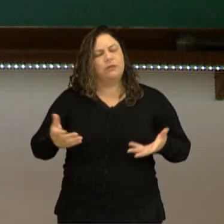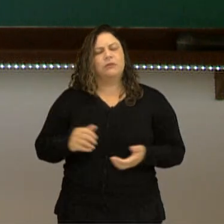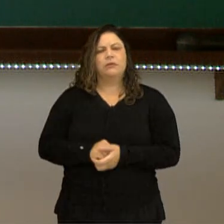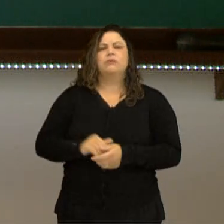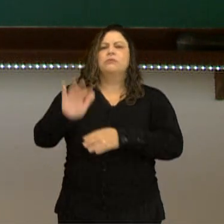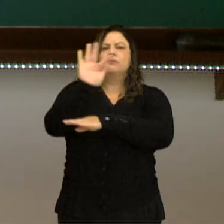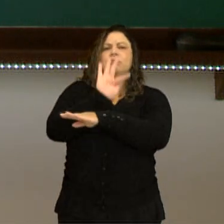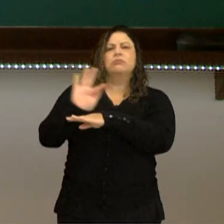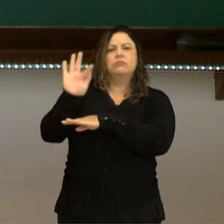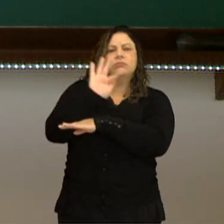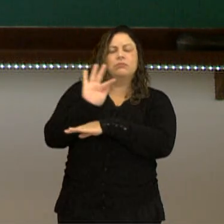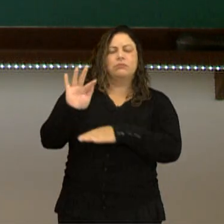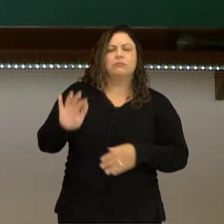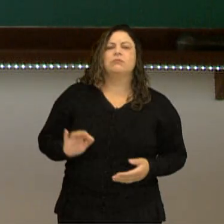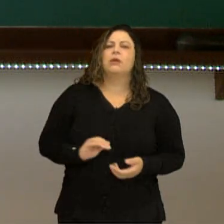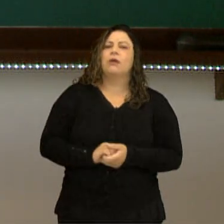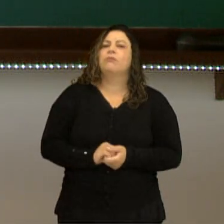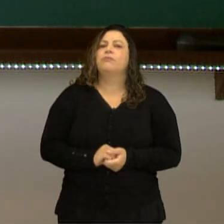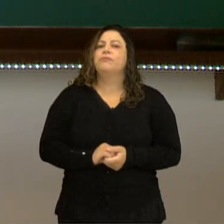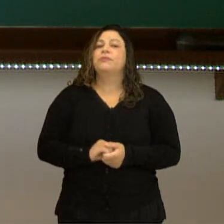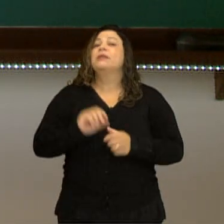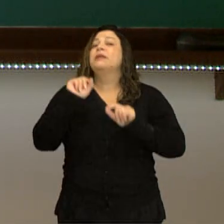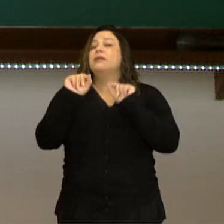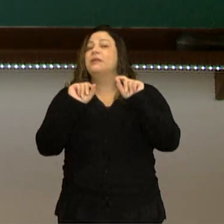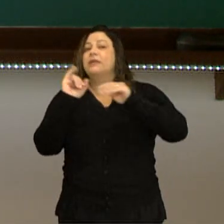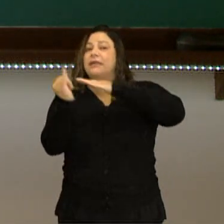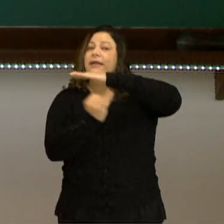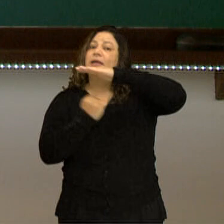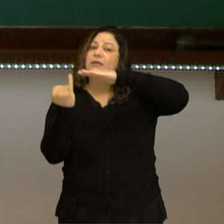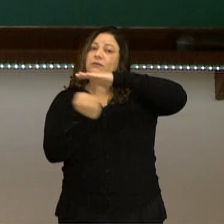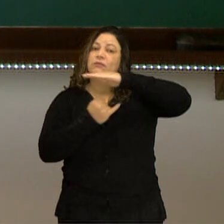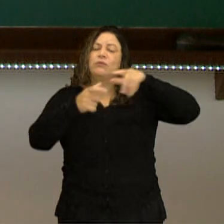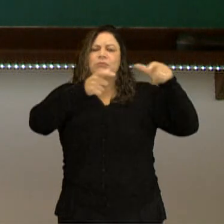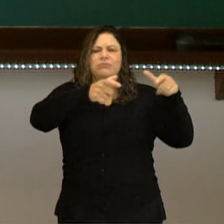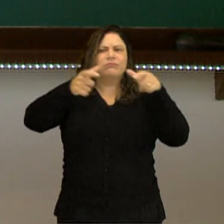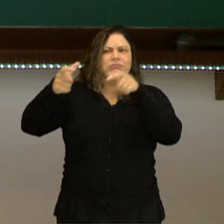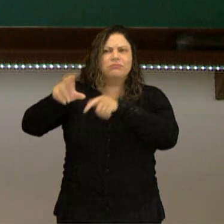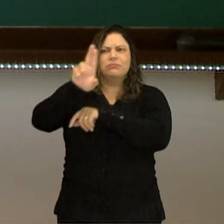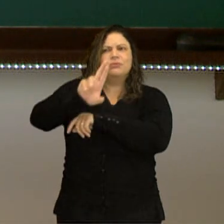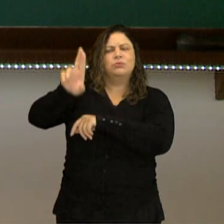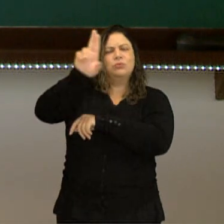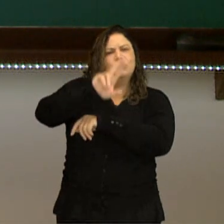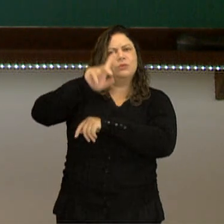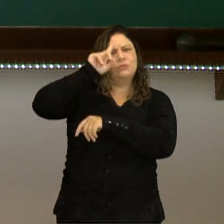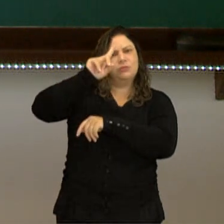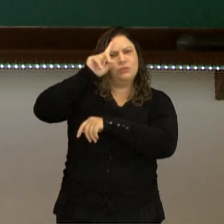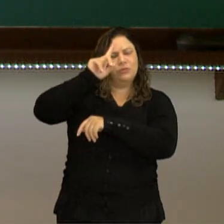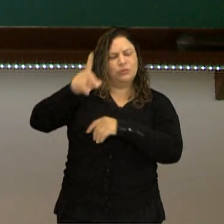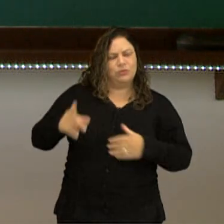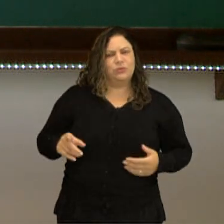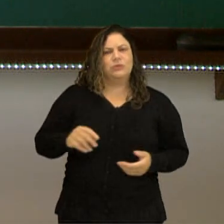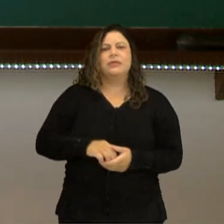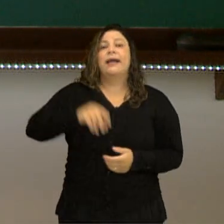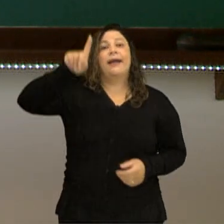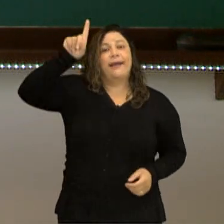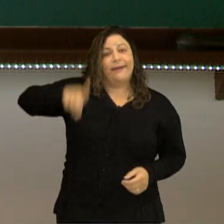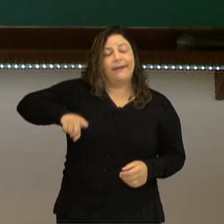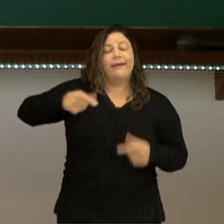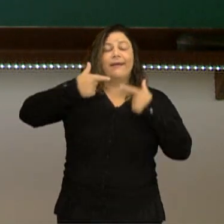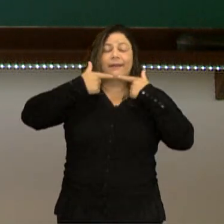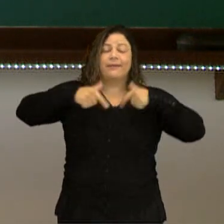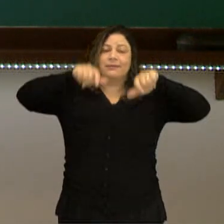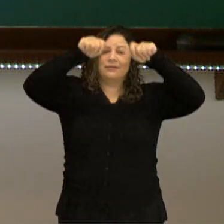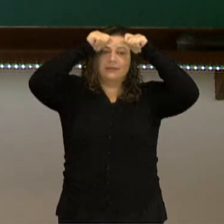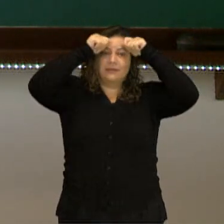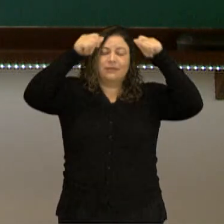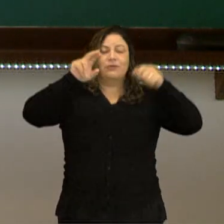linguagem formal. E a informal, aonde utilizamos no nosso dia a dia? Então, é aquela linguagem que a gente